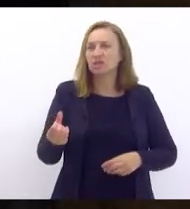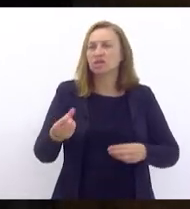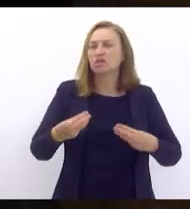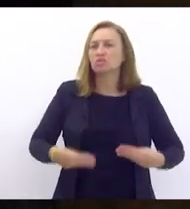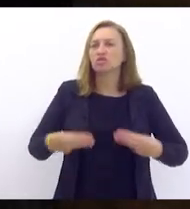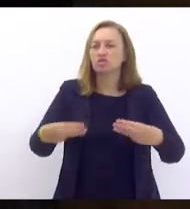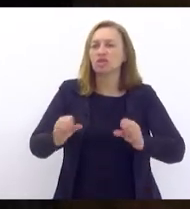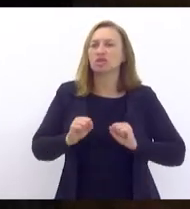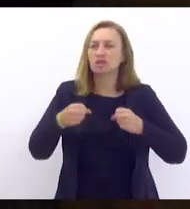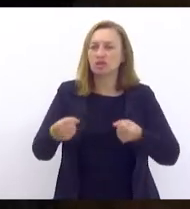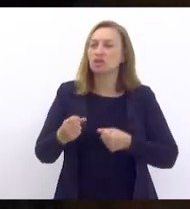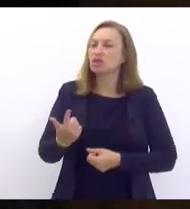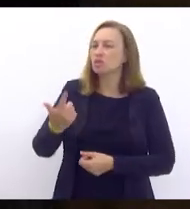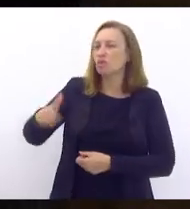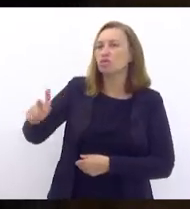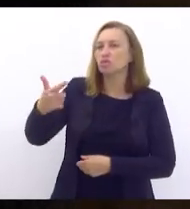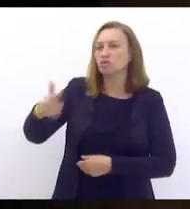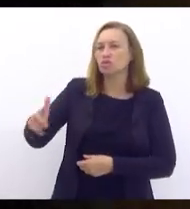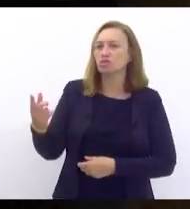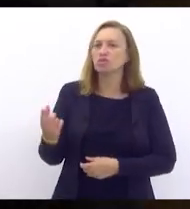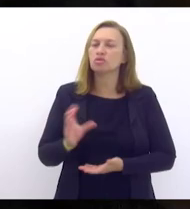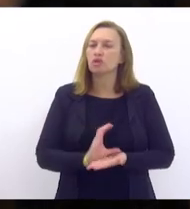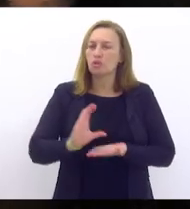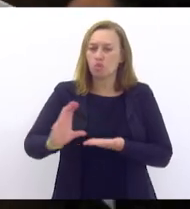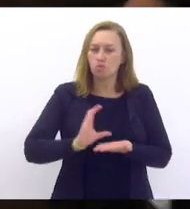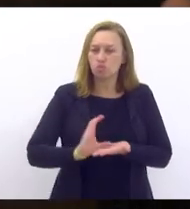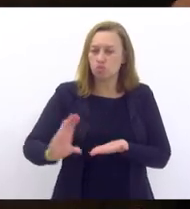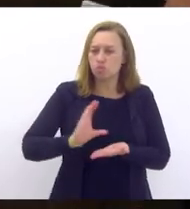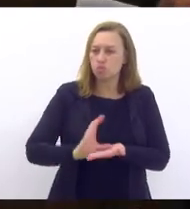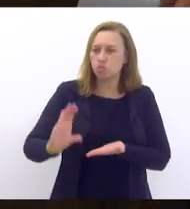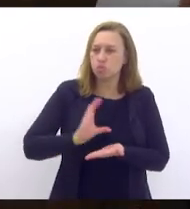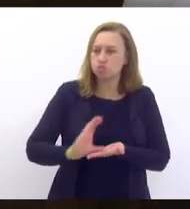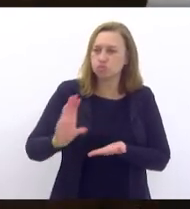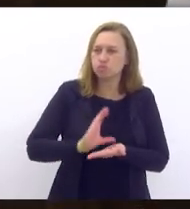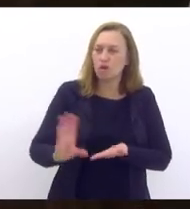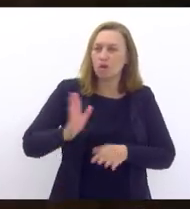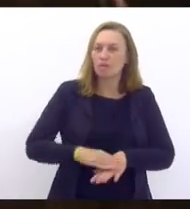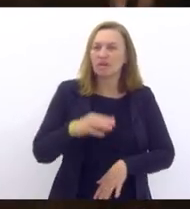e outros tantos milhões para que mais de 300 mil